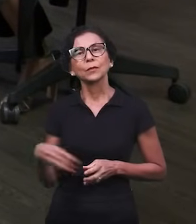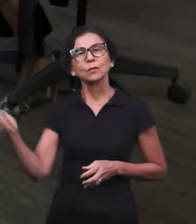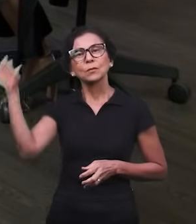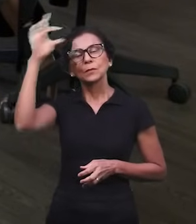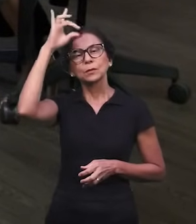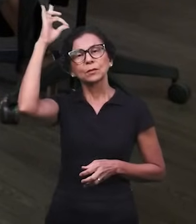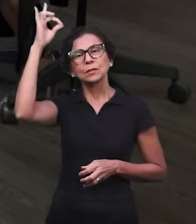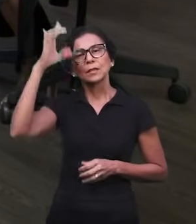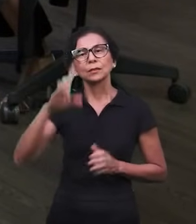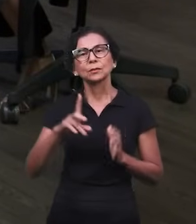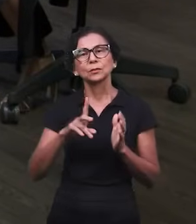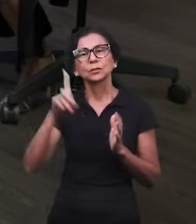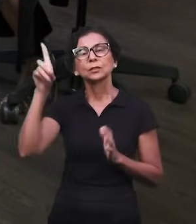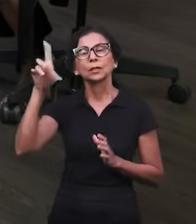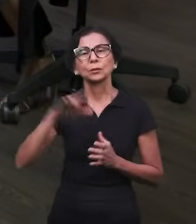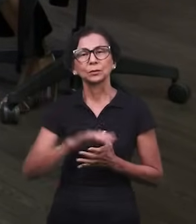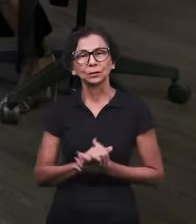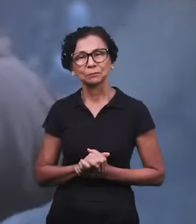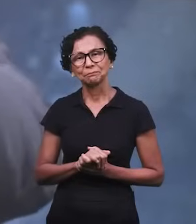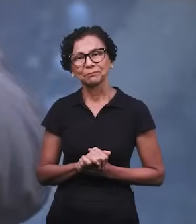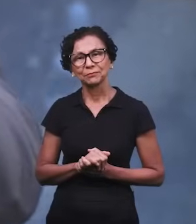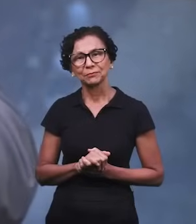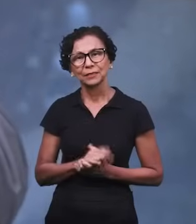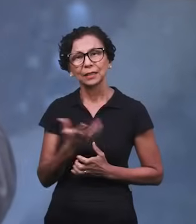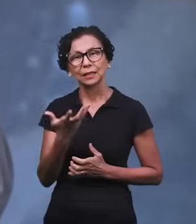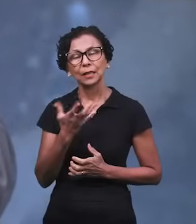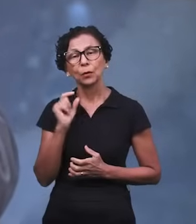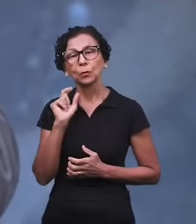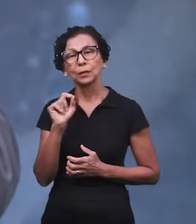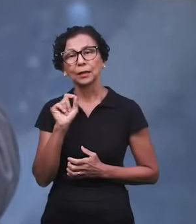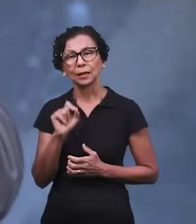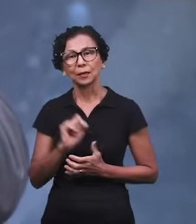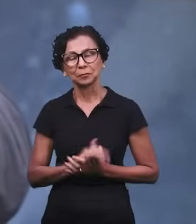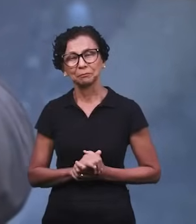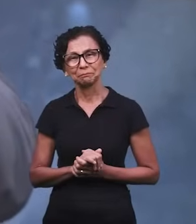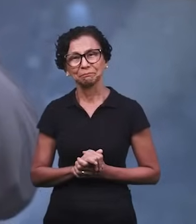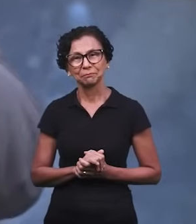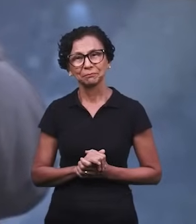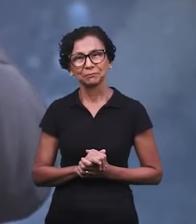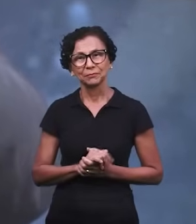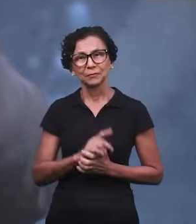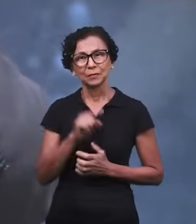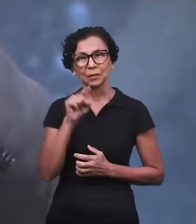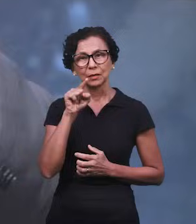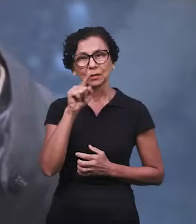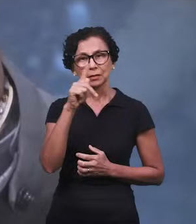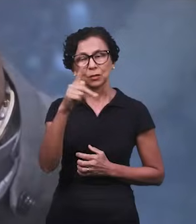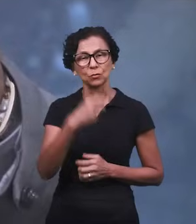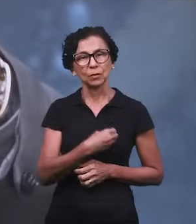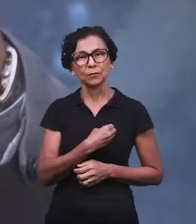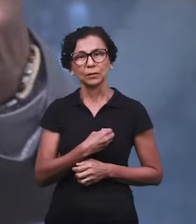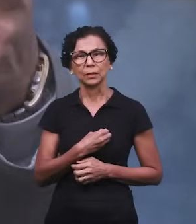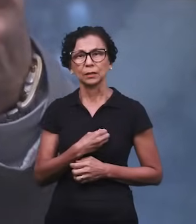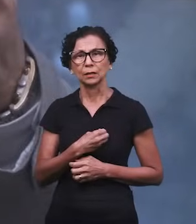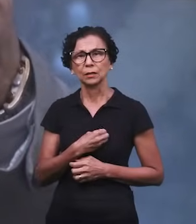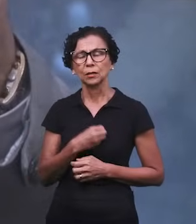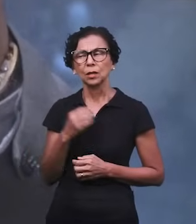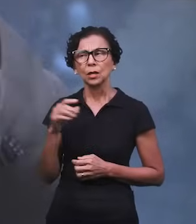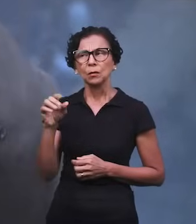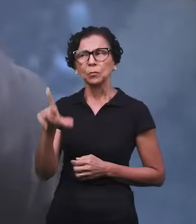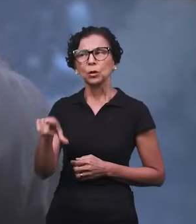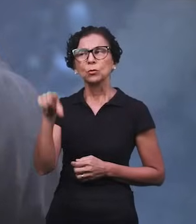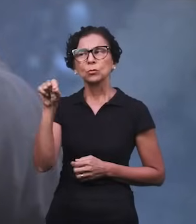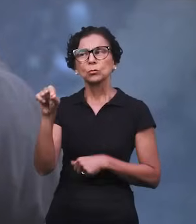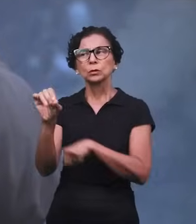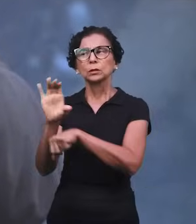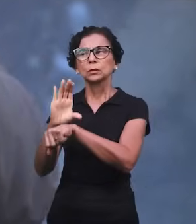de nós lá na faculdade? Por que eu estou ali? Né? Só para poder me formar?